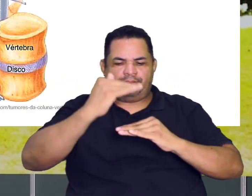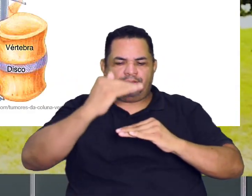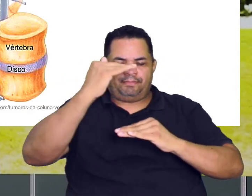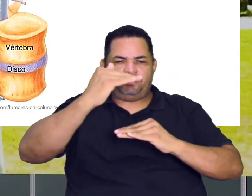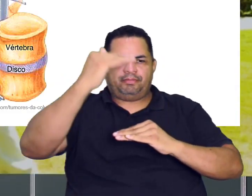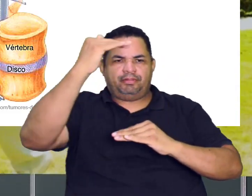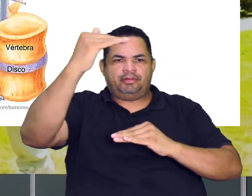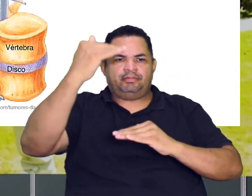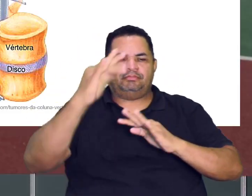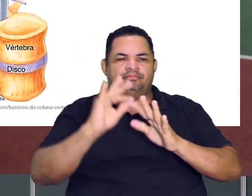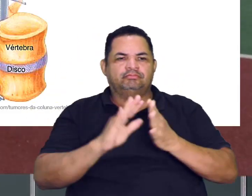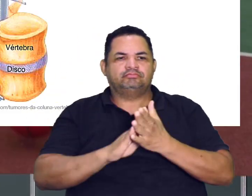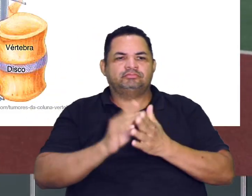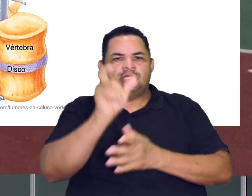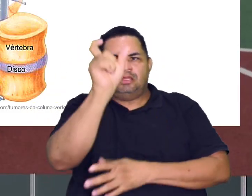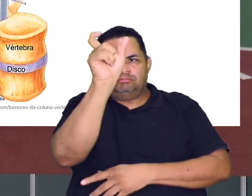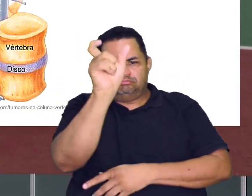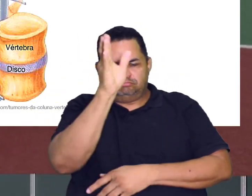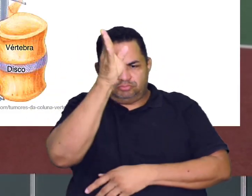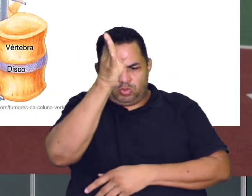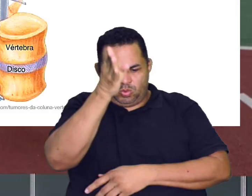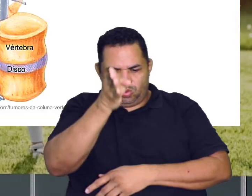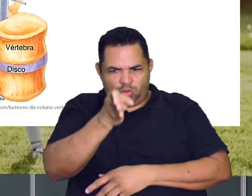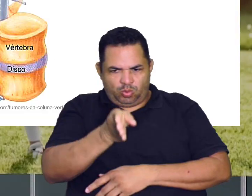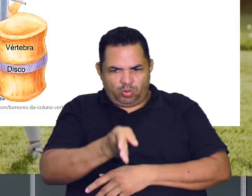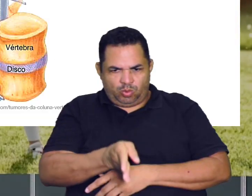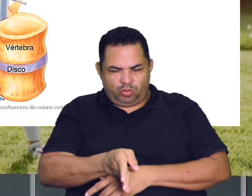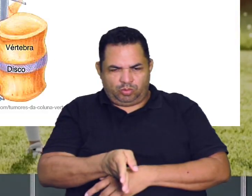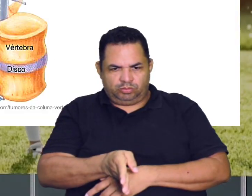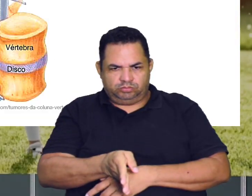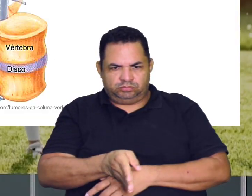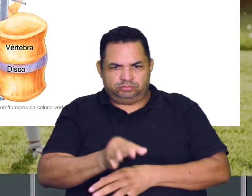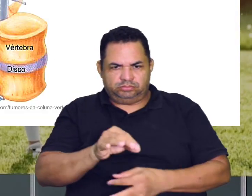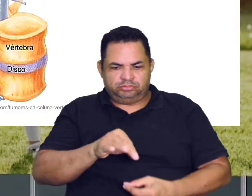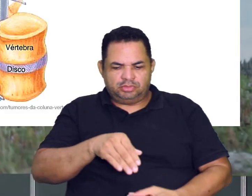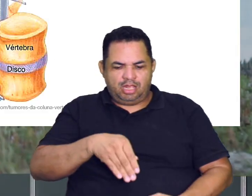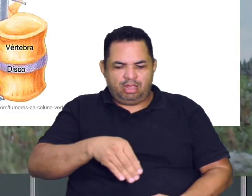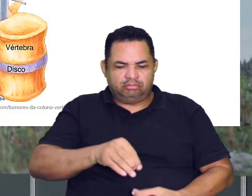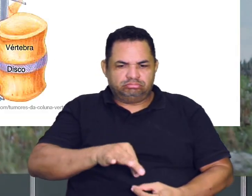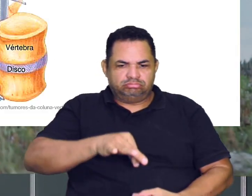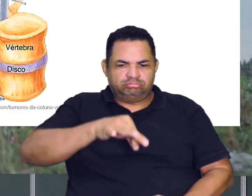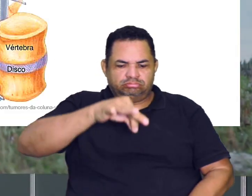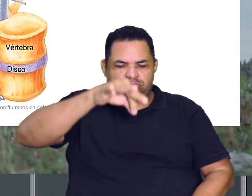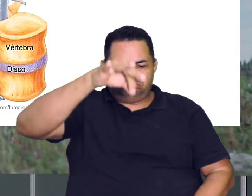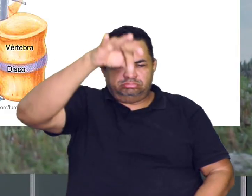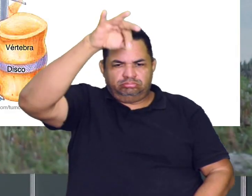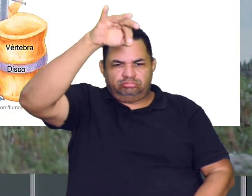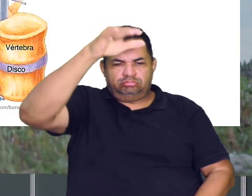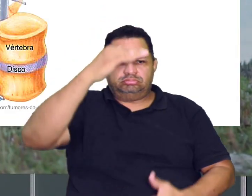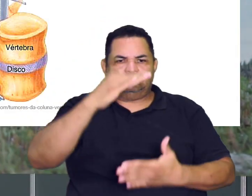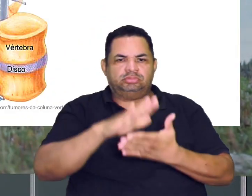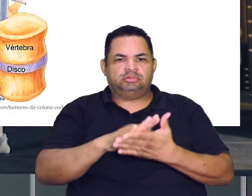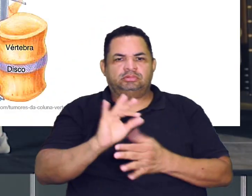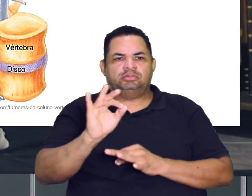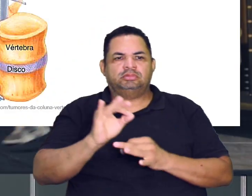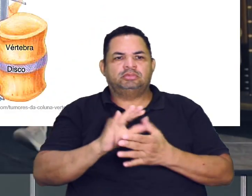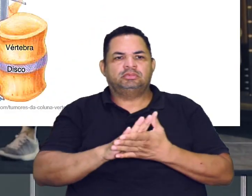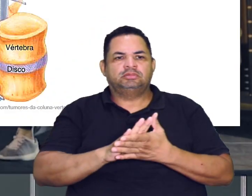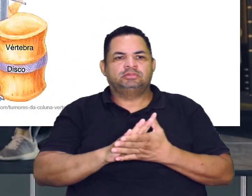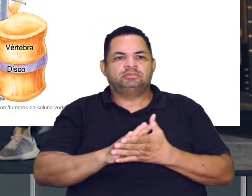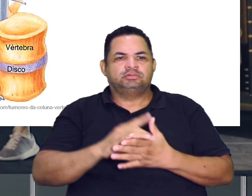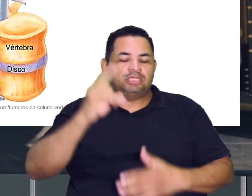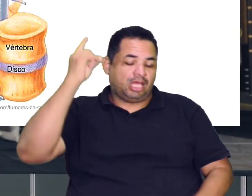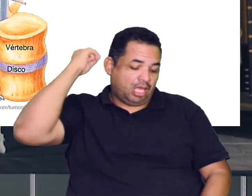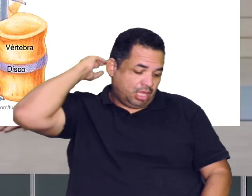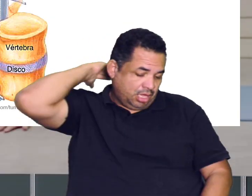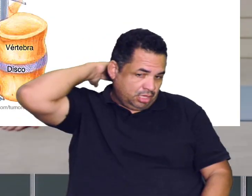outras, tá? No sentido longitudinal e todo o comprimento aí desse nosso corpo aí, e são distribuídas desde